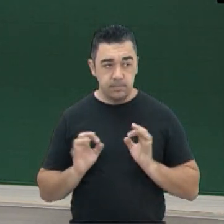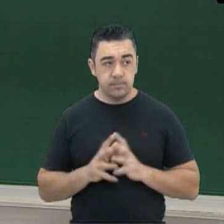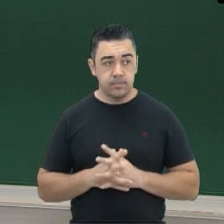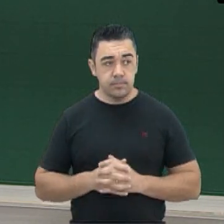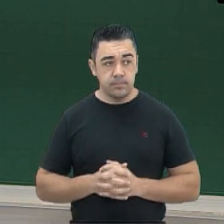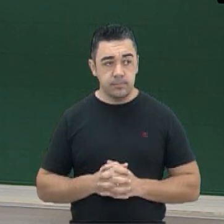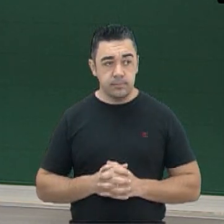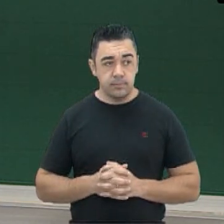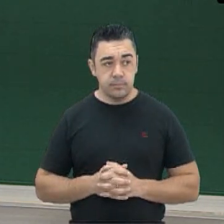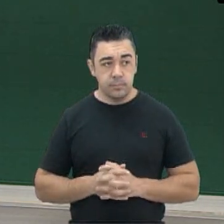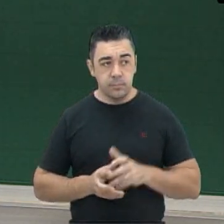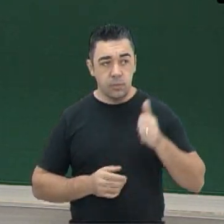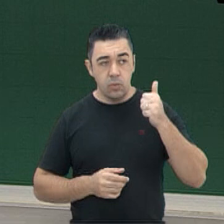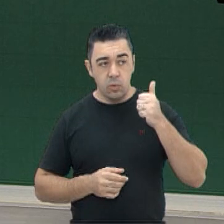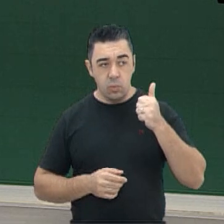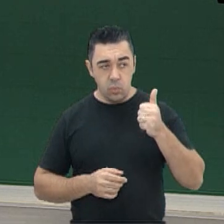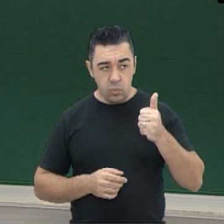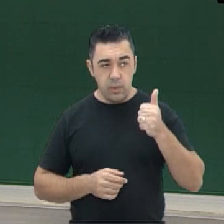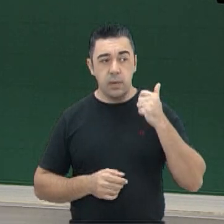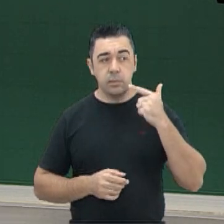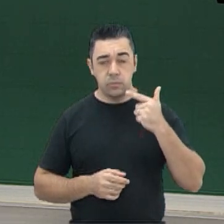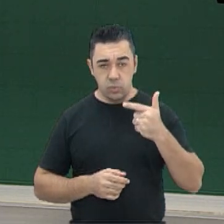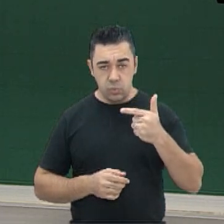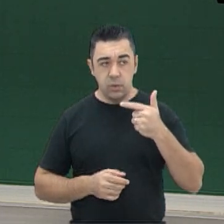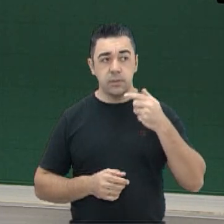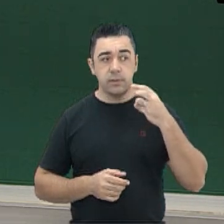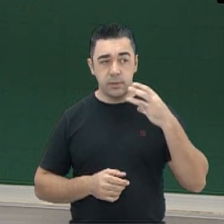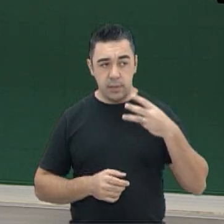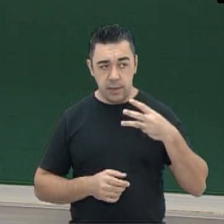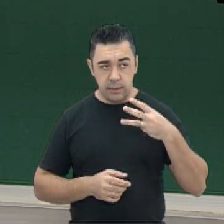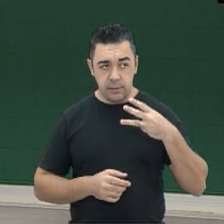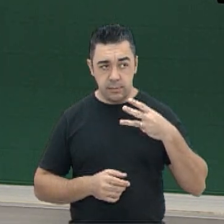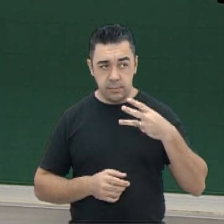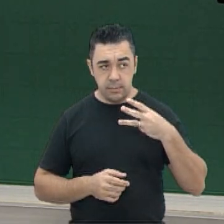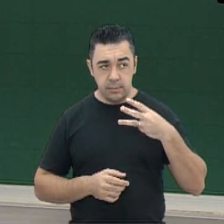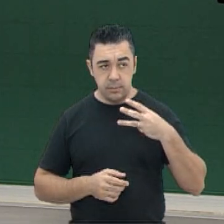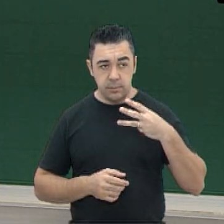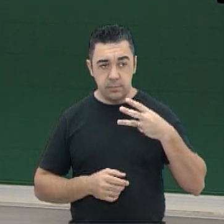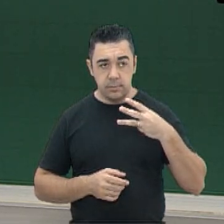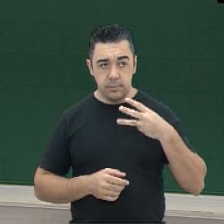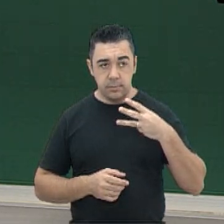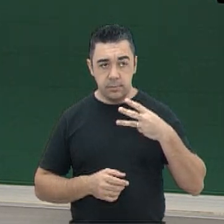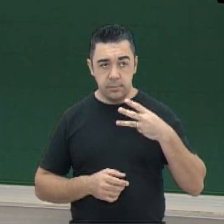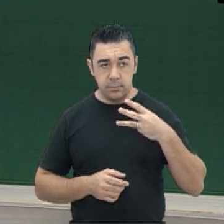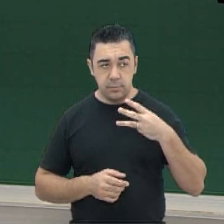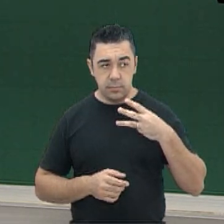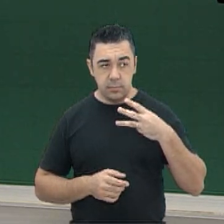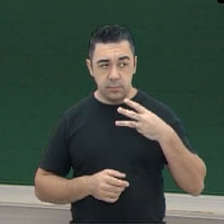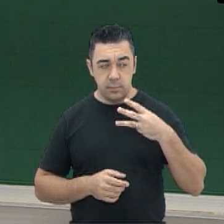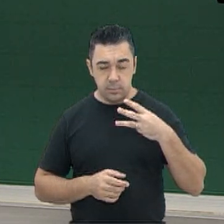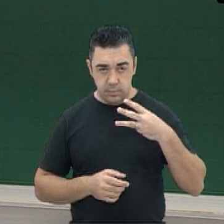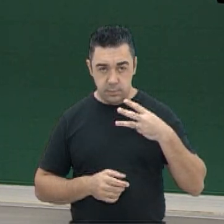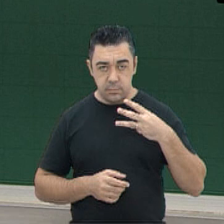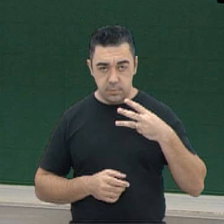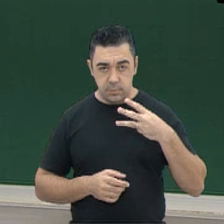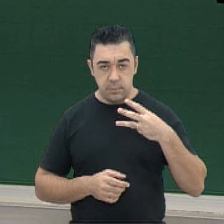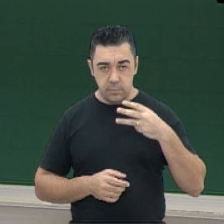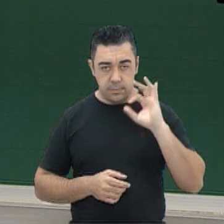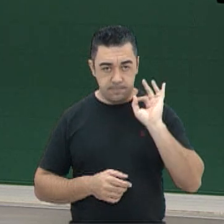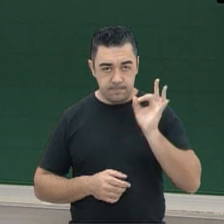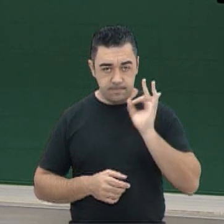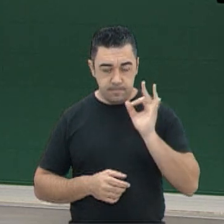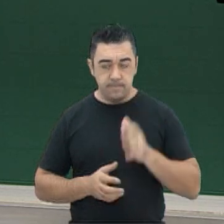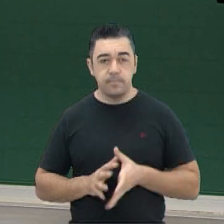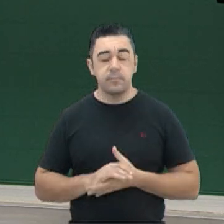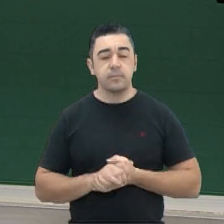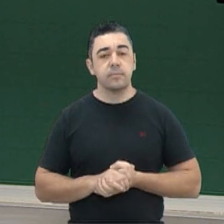Então, quantas subtrações eu fiz? Eu fiz 1, 2, 3. Então, aqui no primeiro momento, eu tenho 3